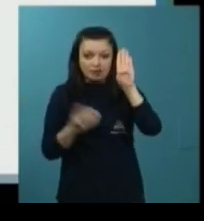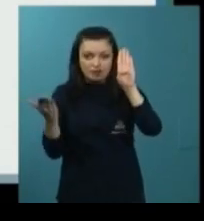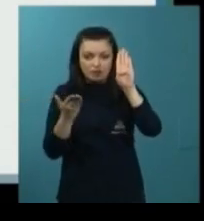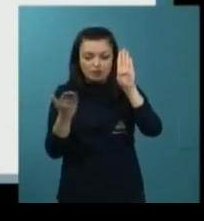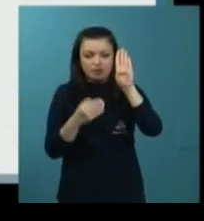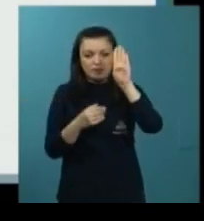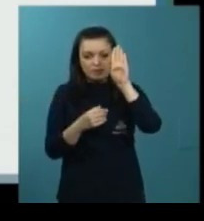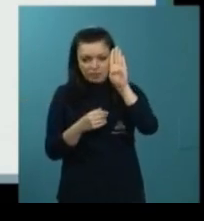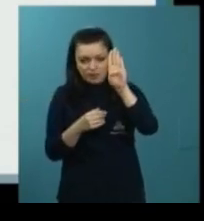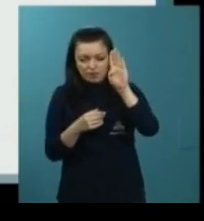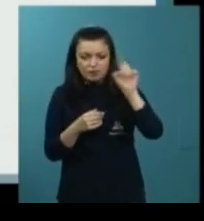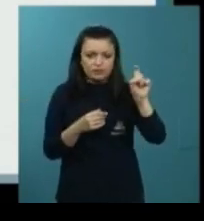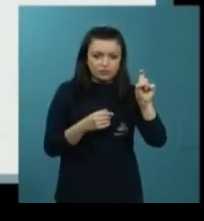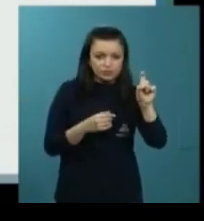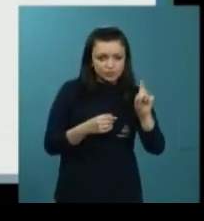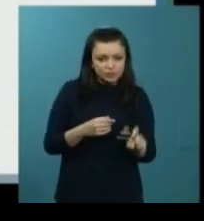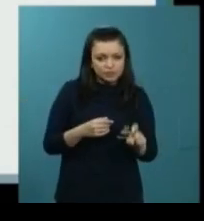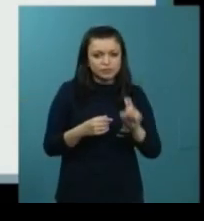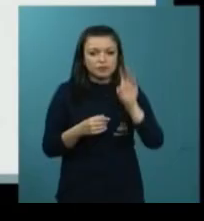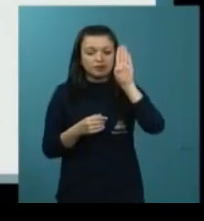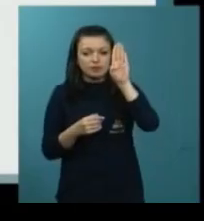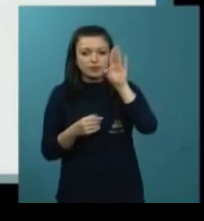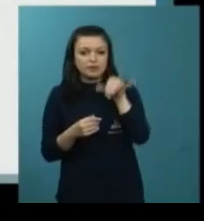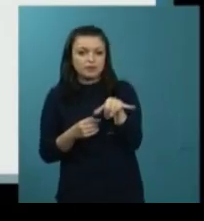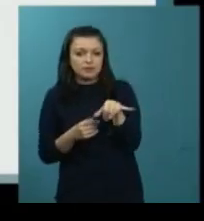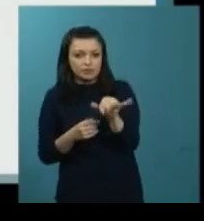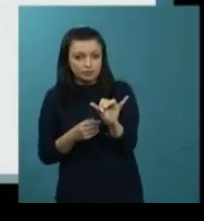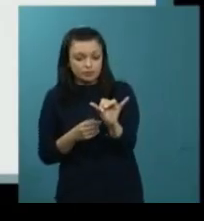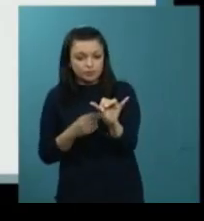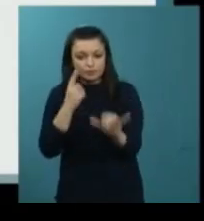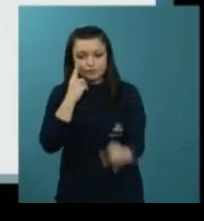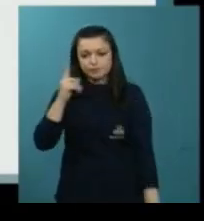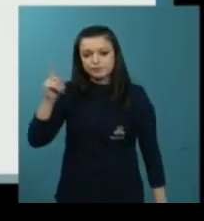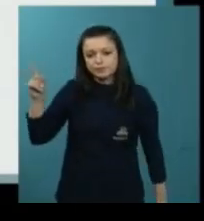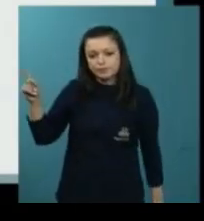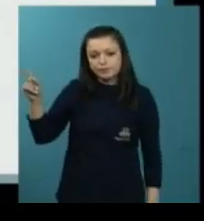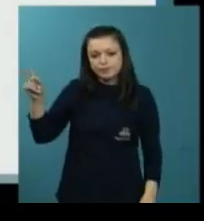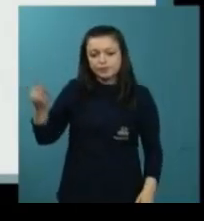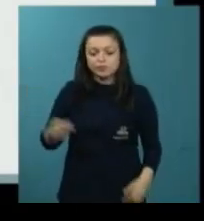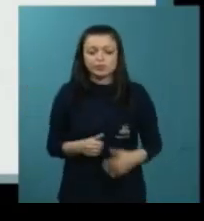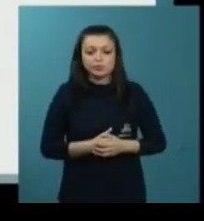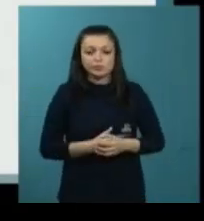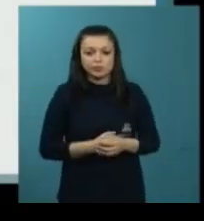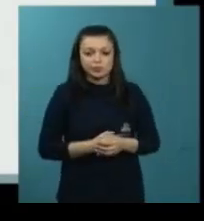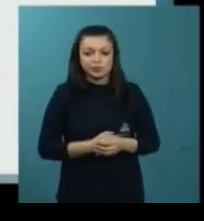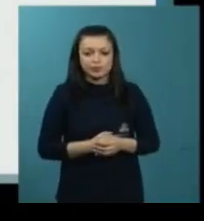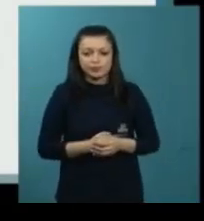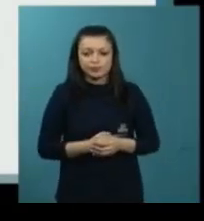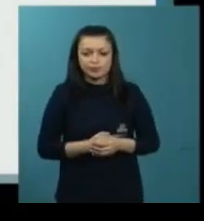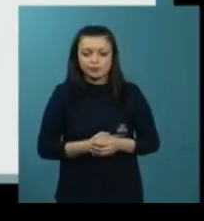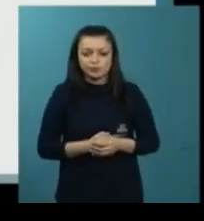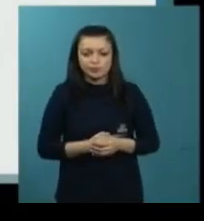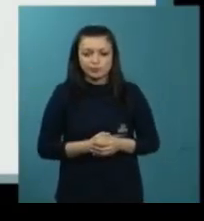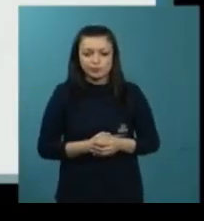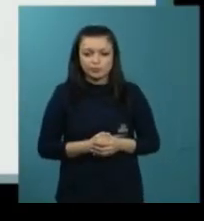B. O B nós poderemos combinar com X e com Y também.